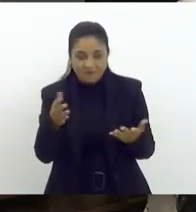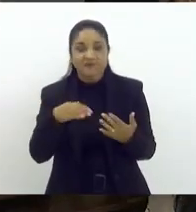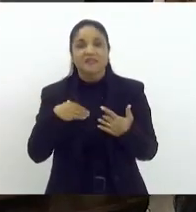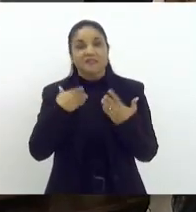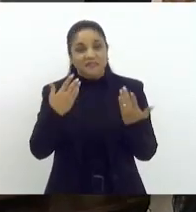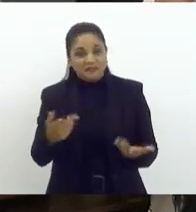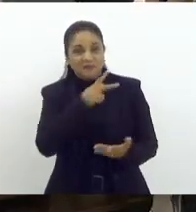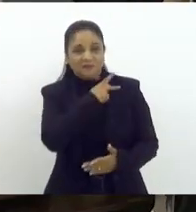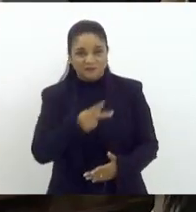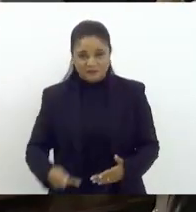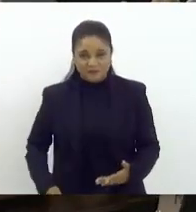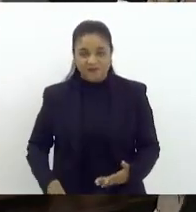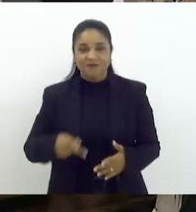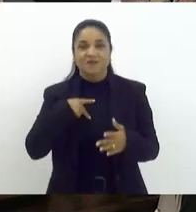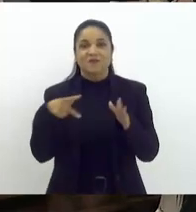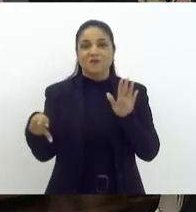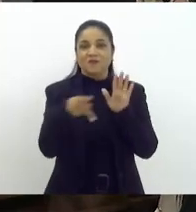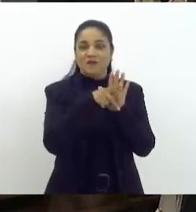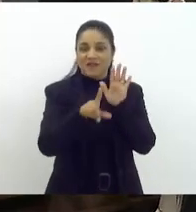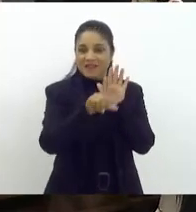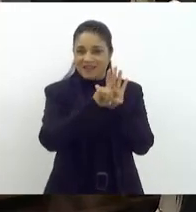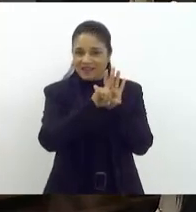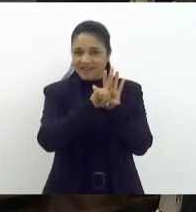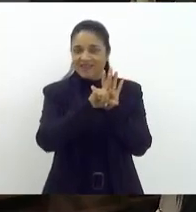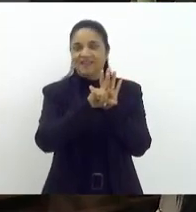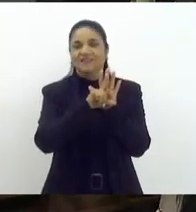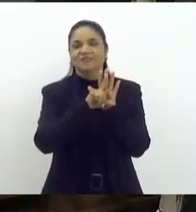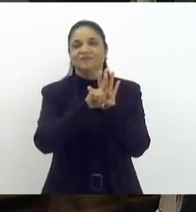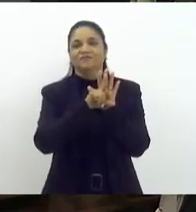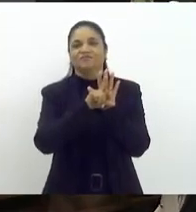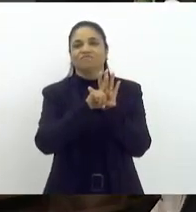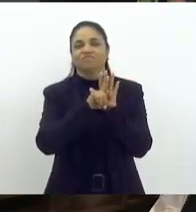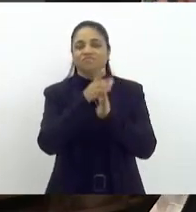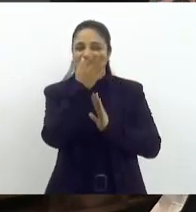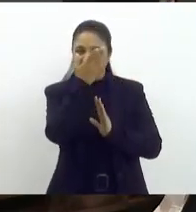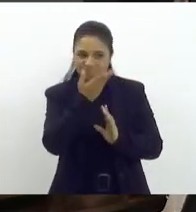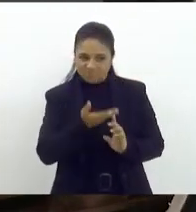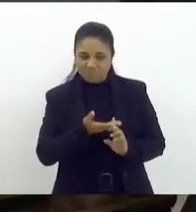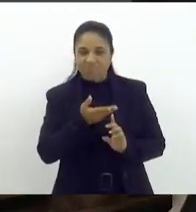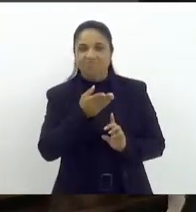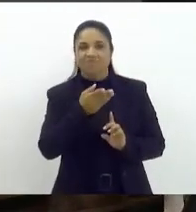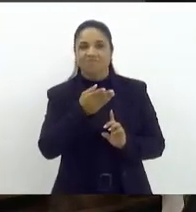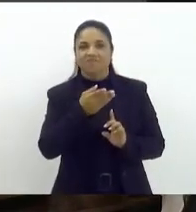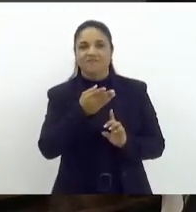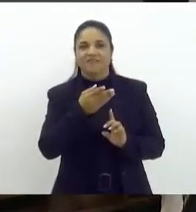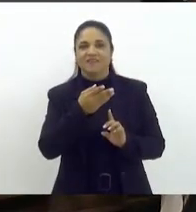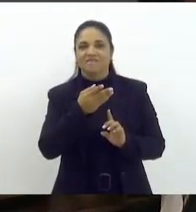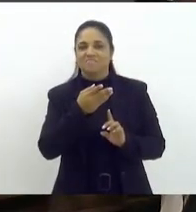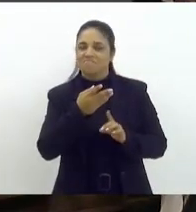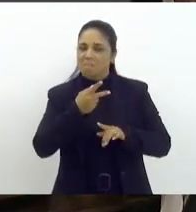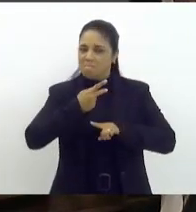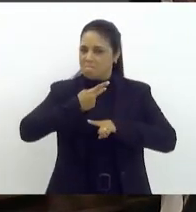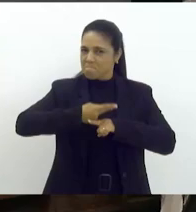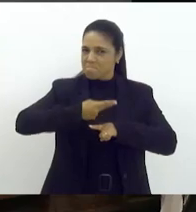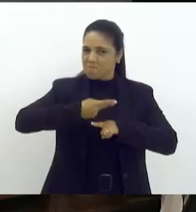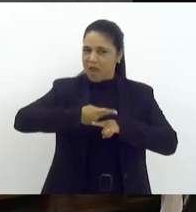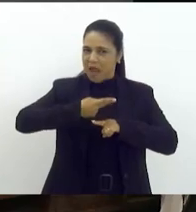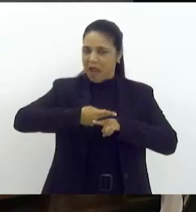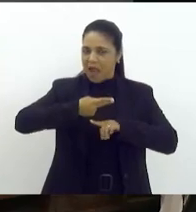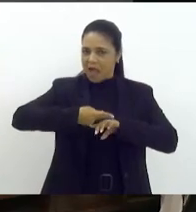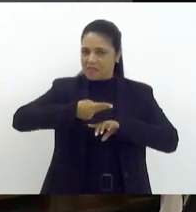presidente projeto de autoria de vossa excelência programa prata da casa